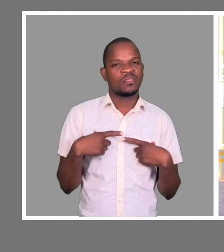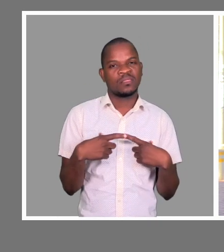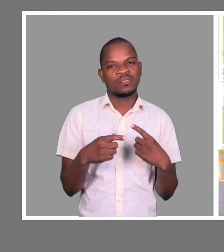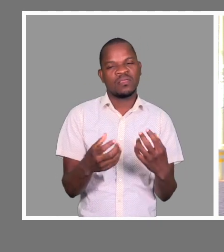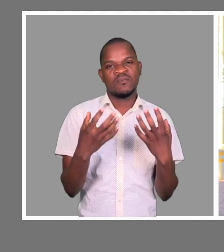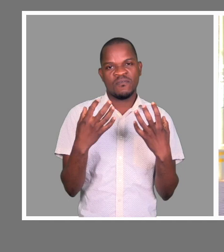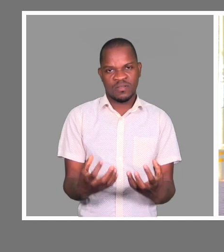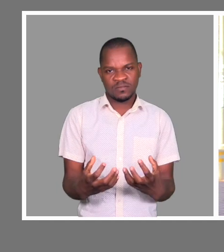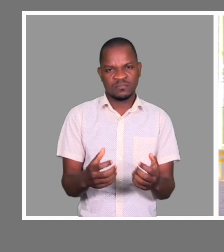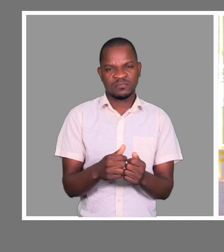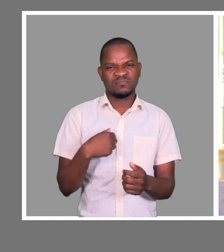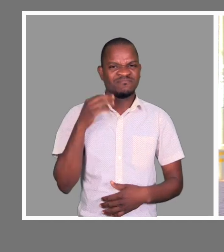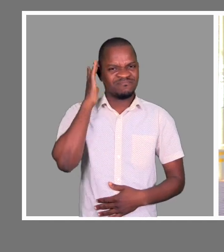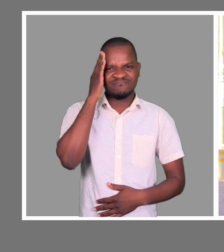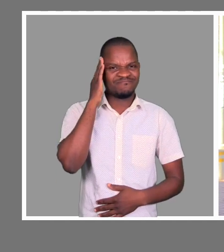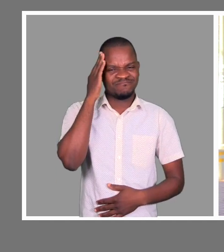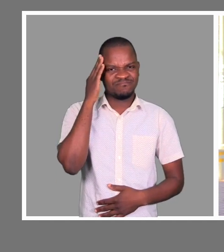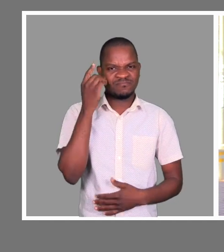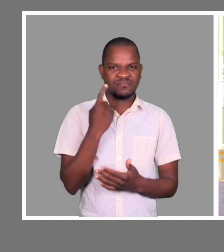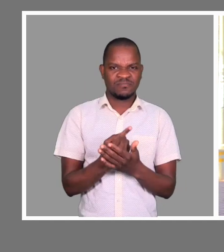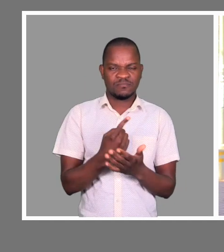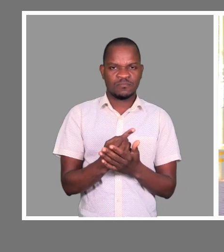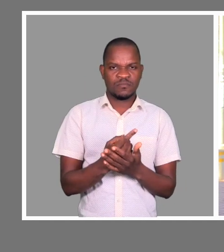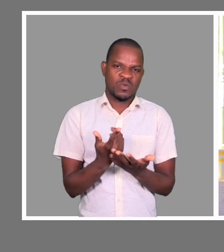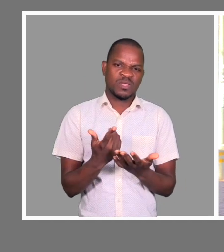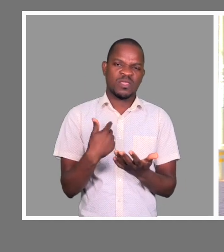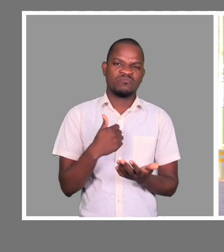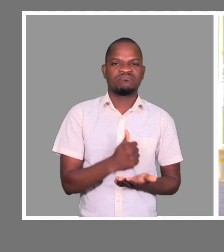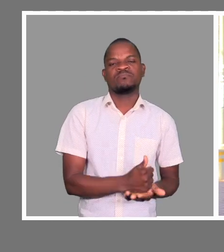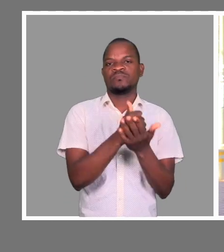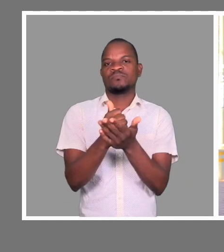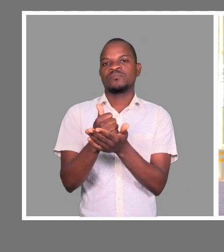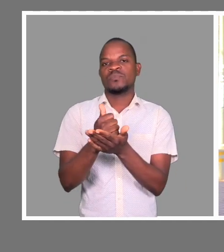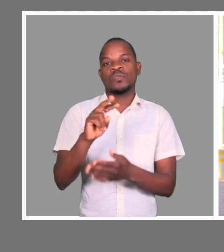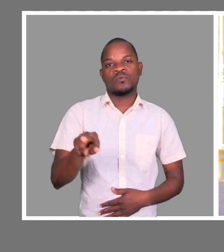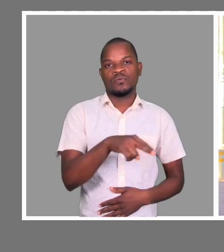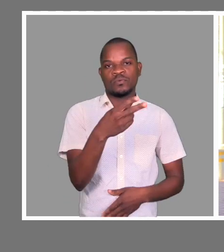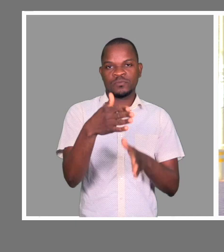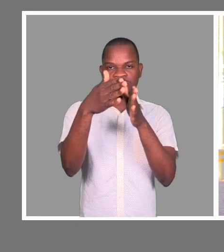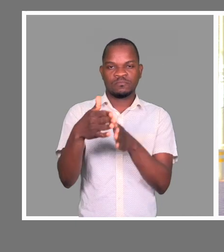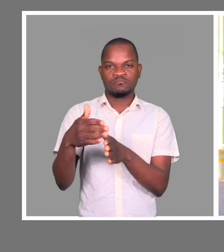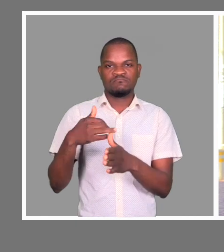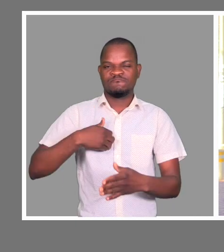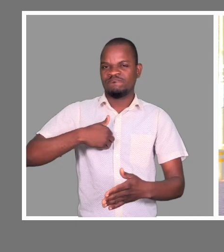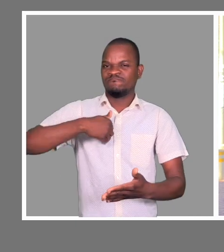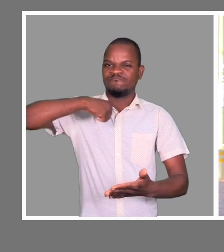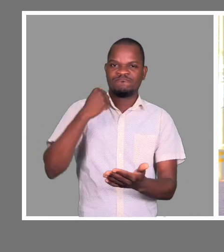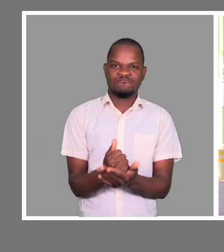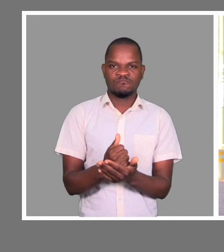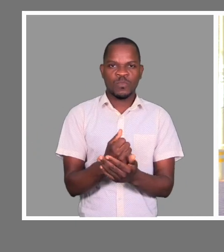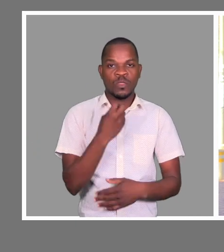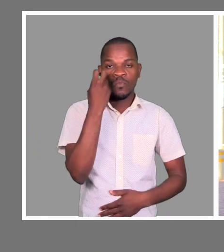decidi que tinha que transmitir essa energia positiva às pessoas. Então, o que é que eu fiz? Eu fui atrás de histórias de superação